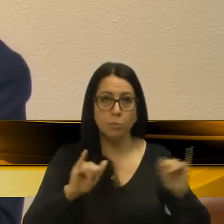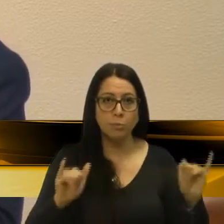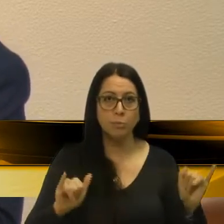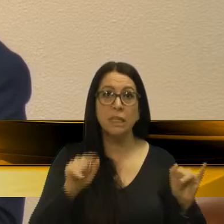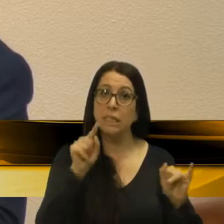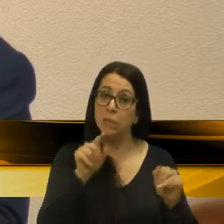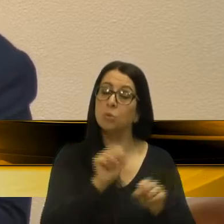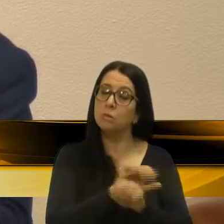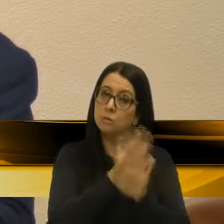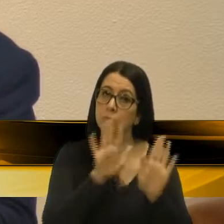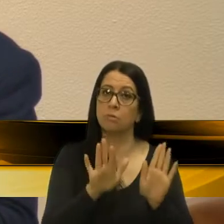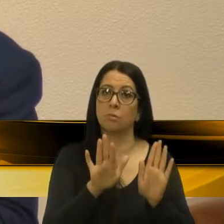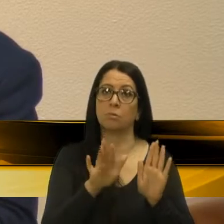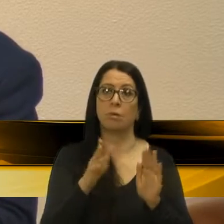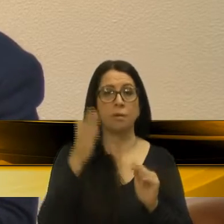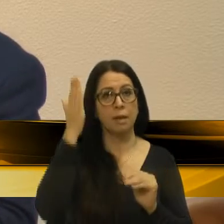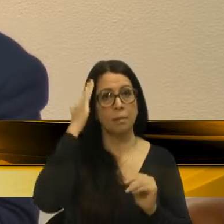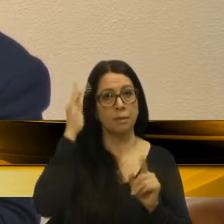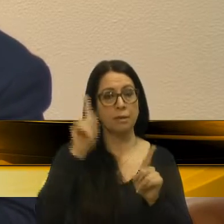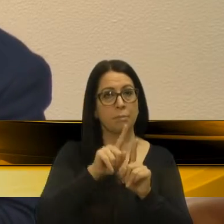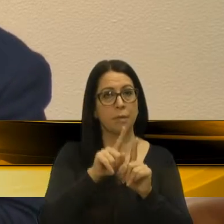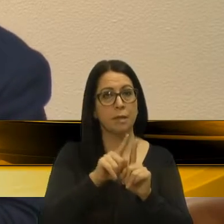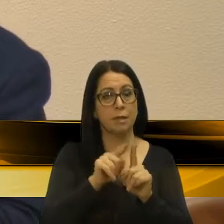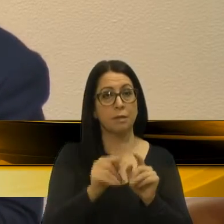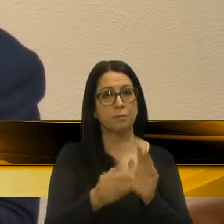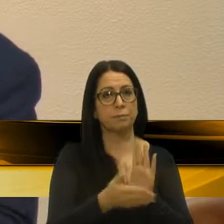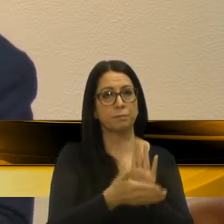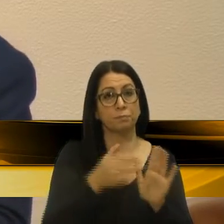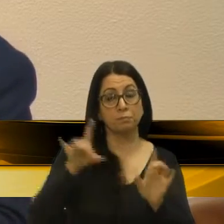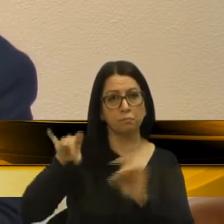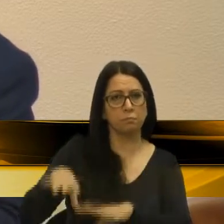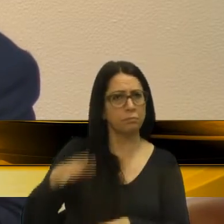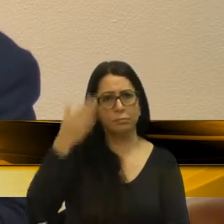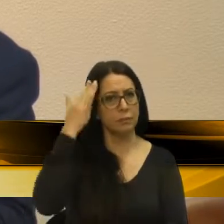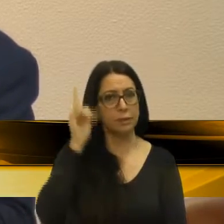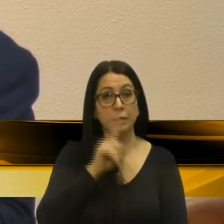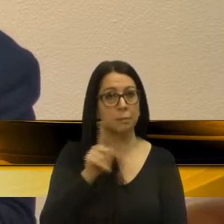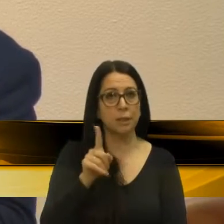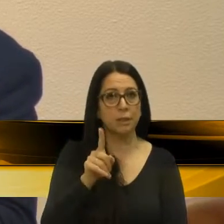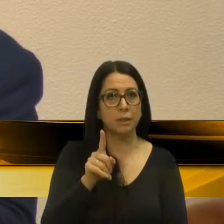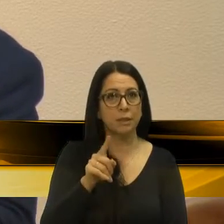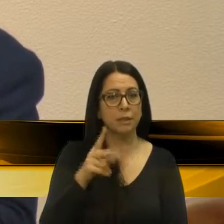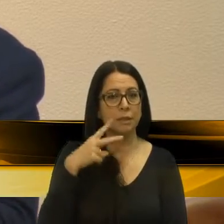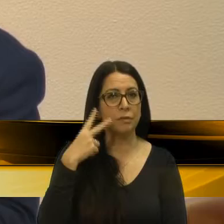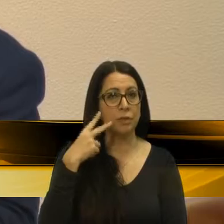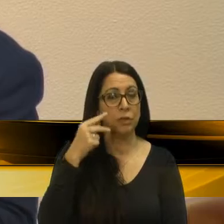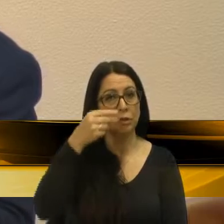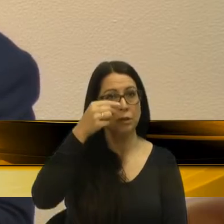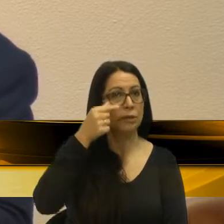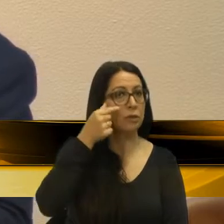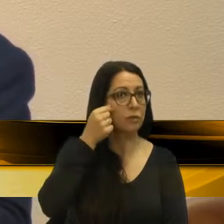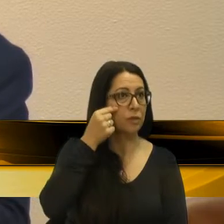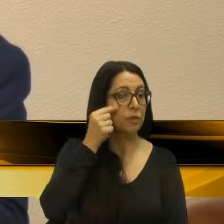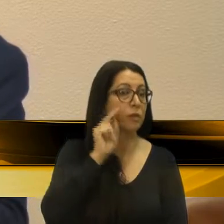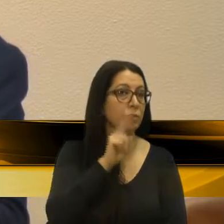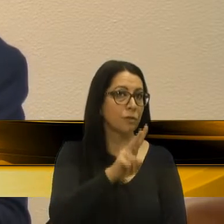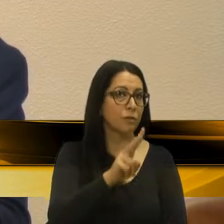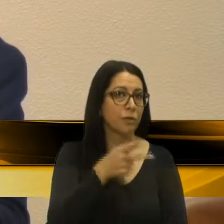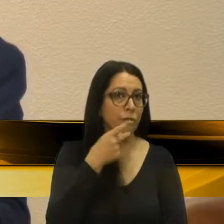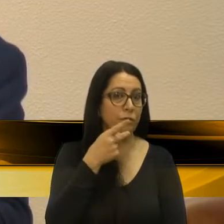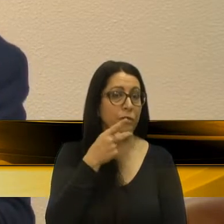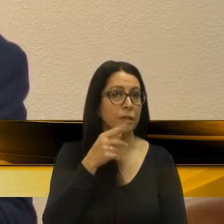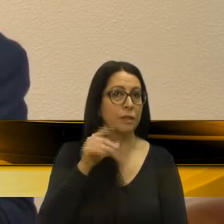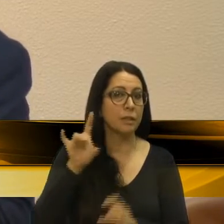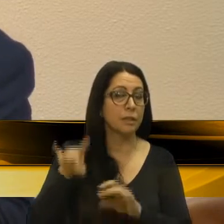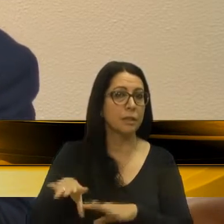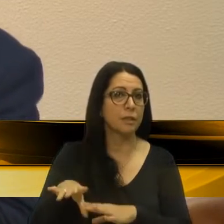isso é transparência. Nós ficamos sabendo até da exoneração, que ninguém sabia. O vereador Frisso olhou lá o Diário Oficial Eletrônico, onde viu a exoneração